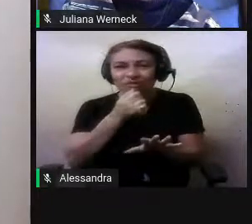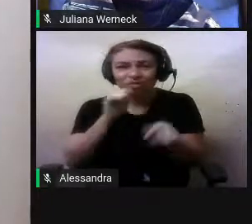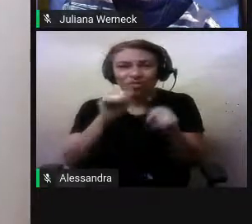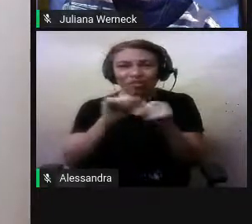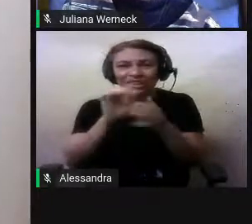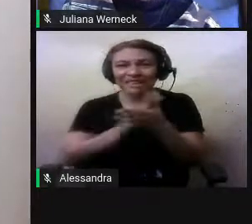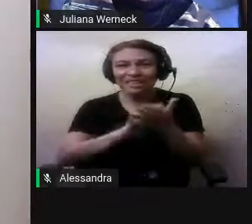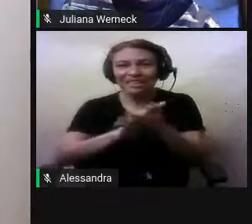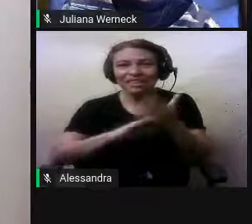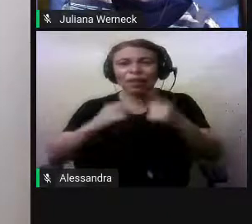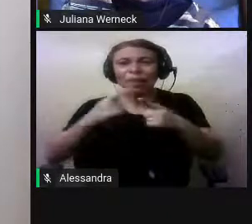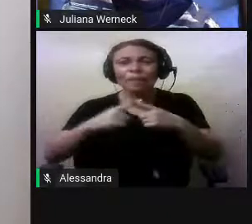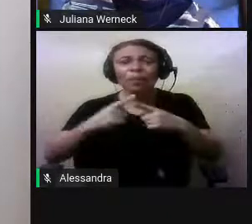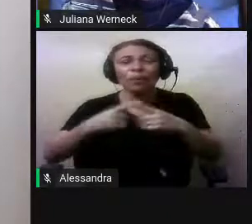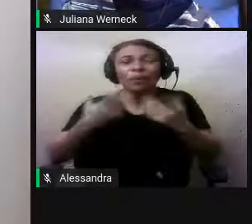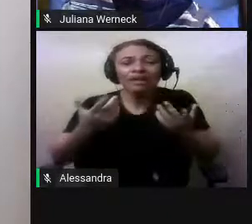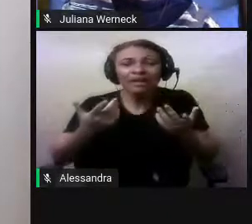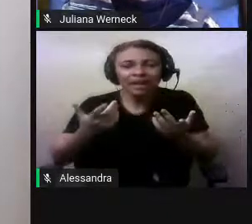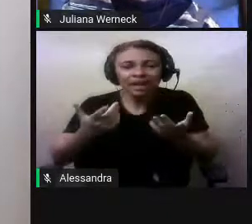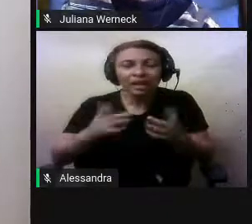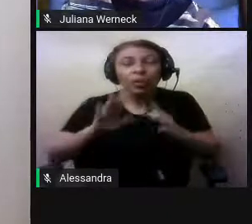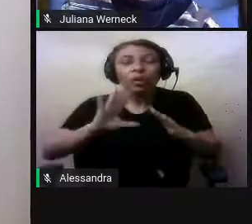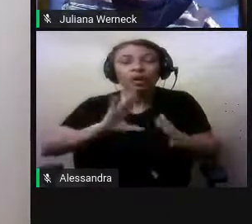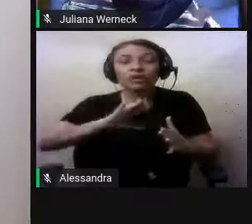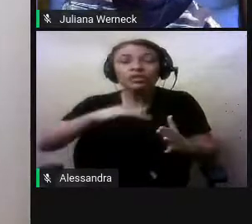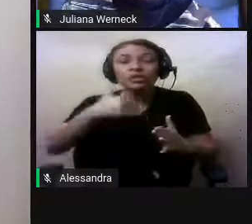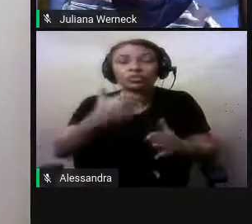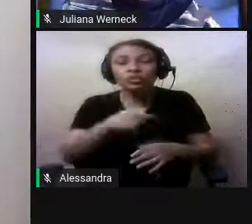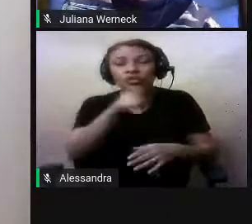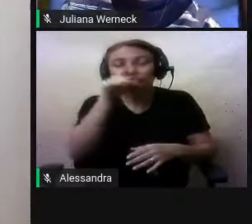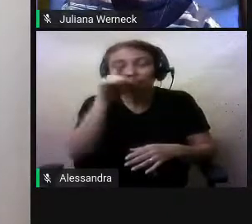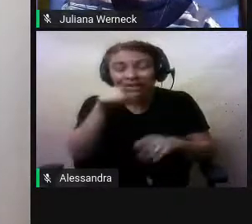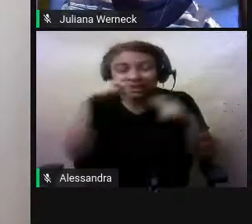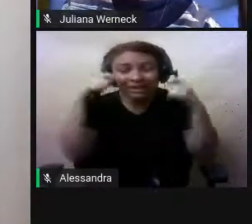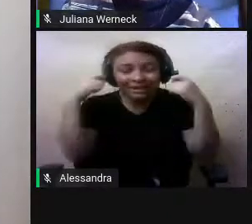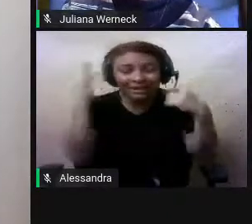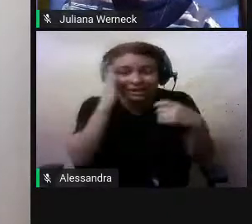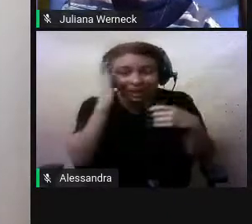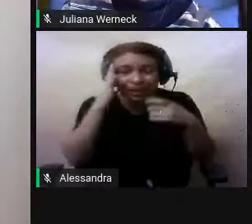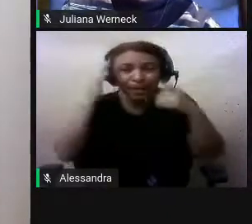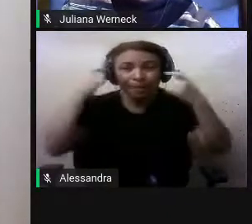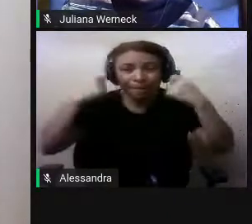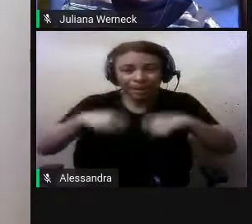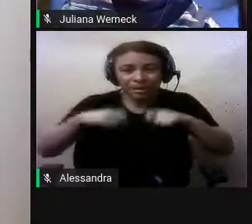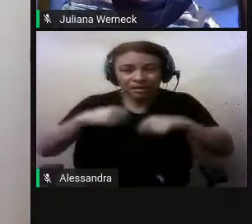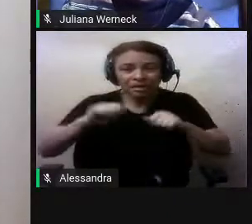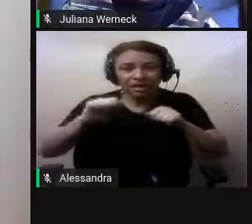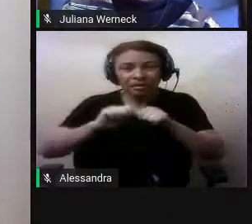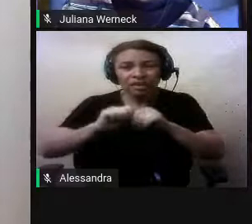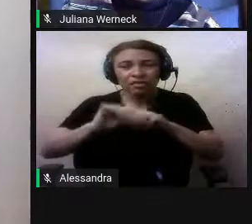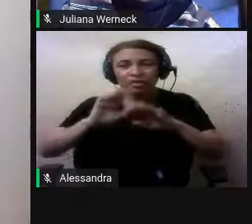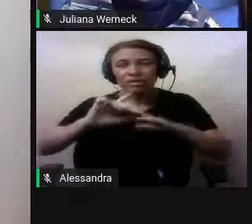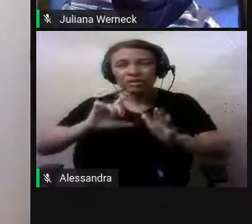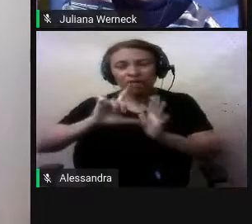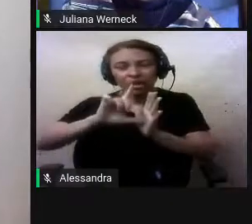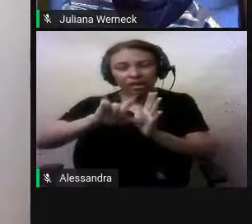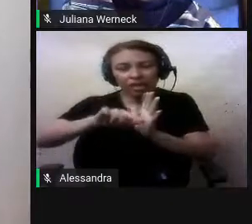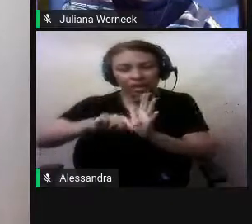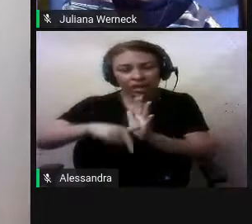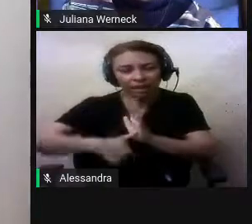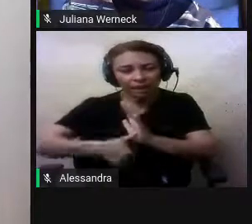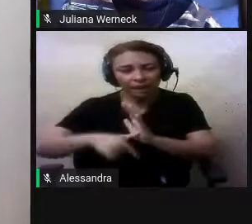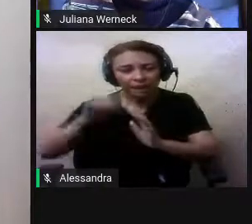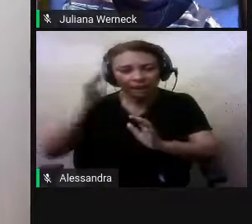Por que será? Qual ação? Qual atitude que você sabe que você precisa fazer, mas você vem adiante? Identifica